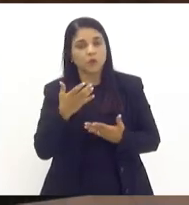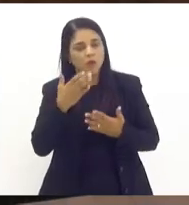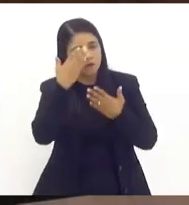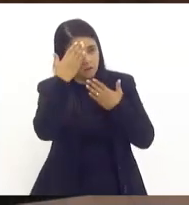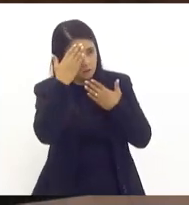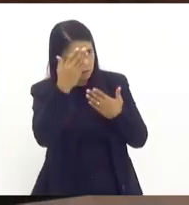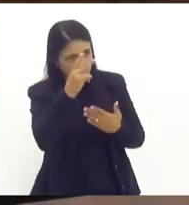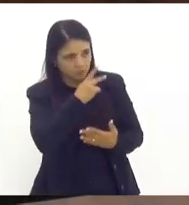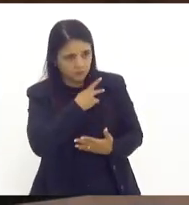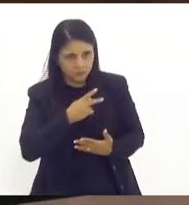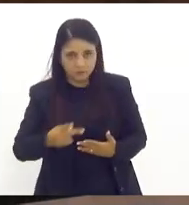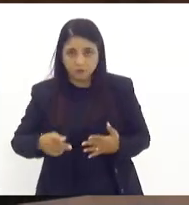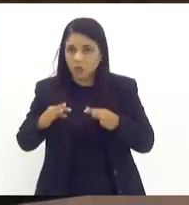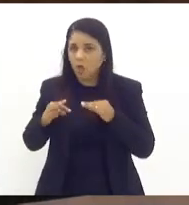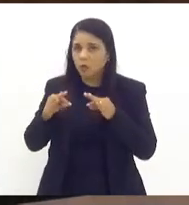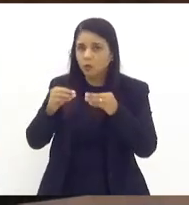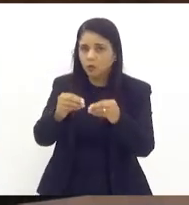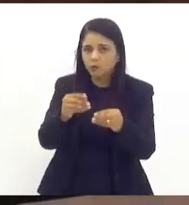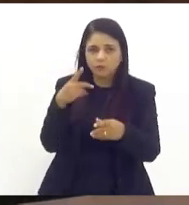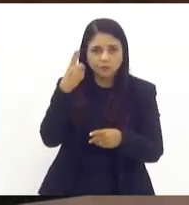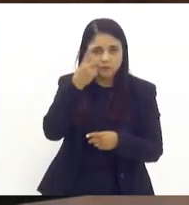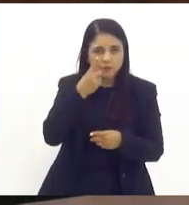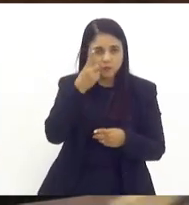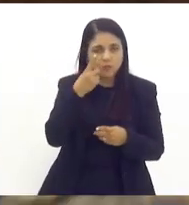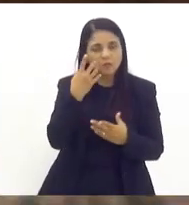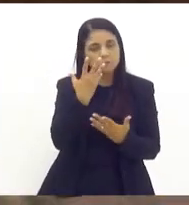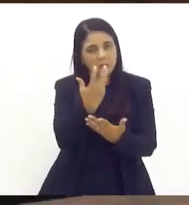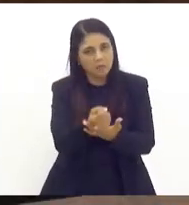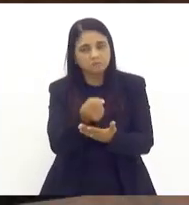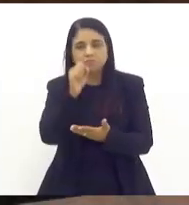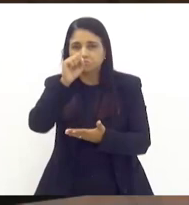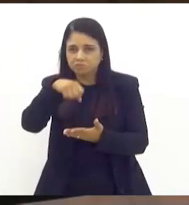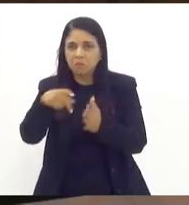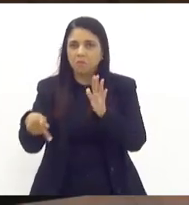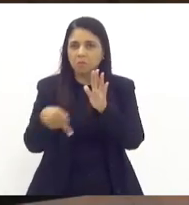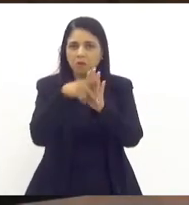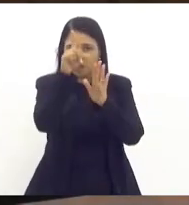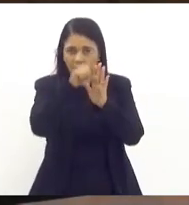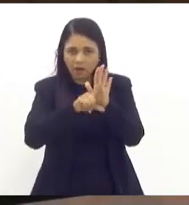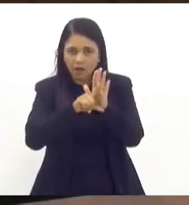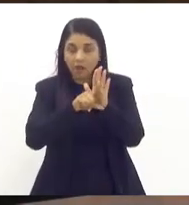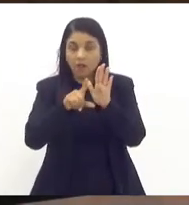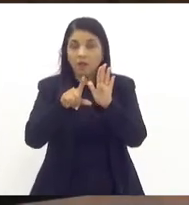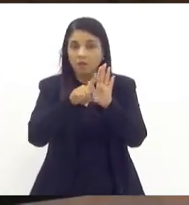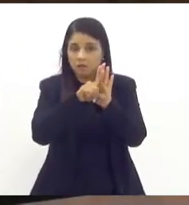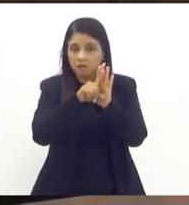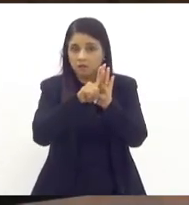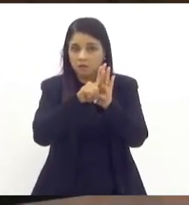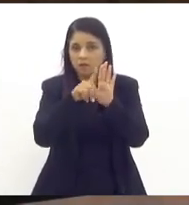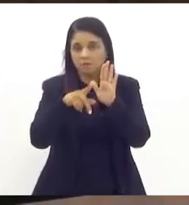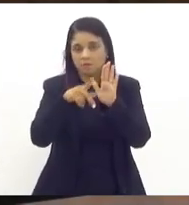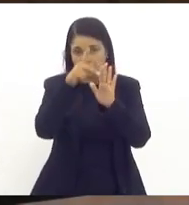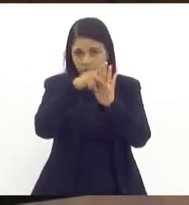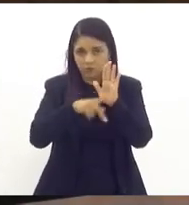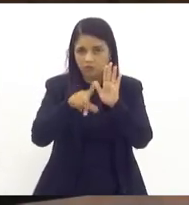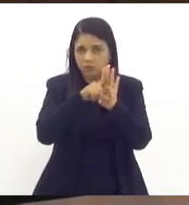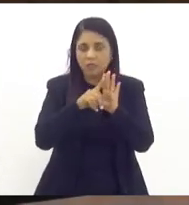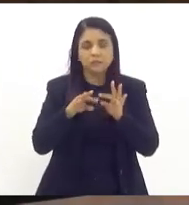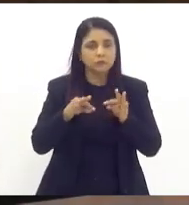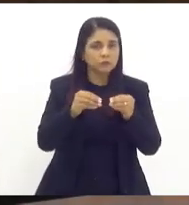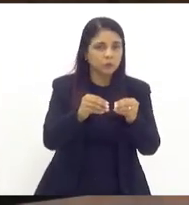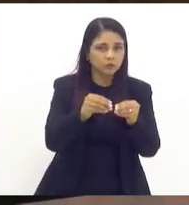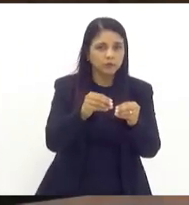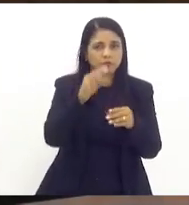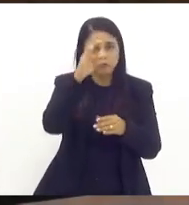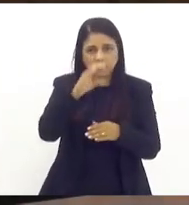a todos os deputados que foram favoráveis esse projeto de lei muito importante para nós não somente nós católicos mas